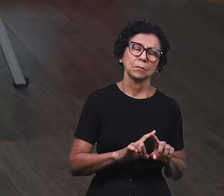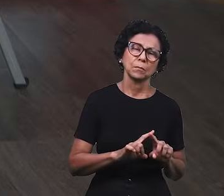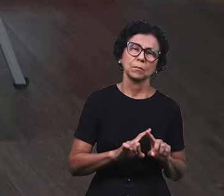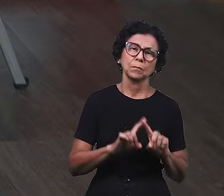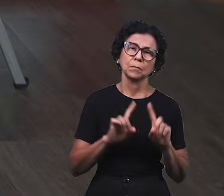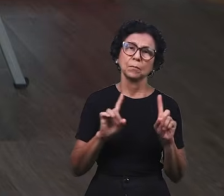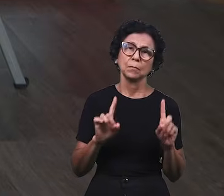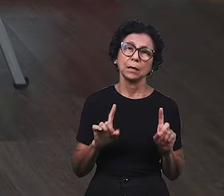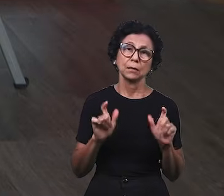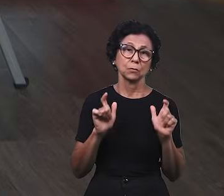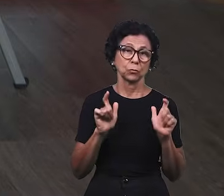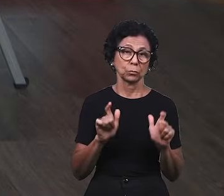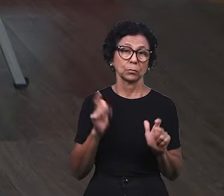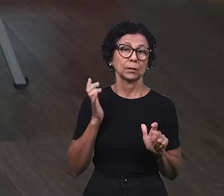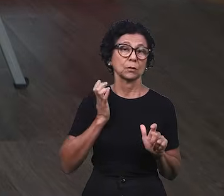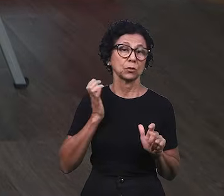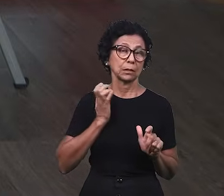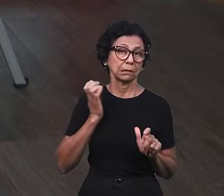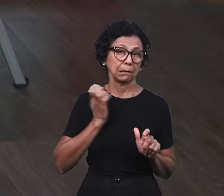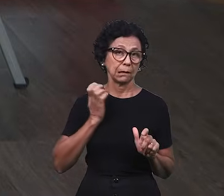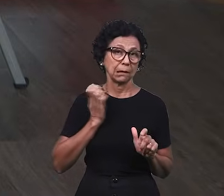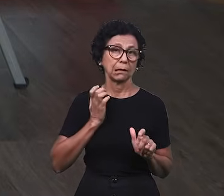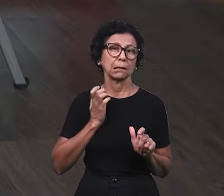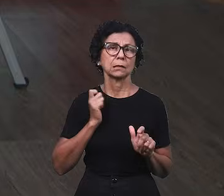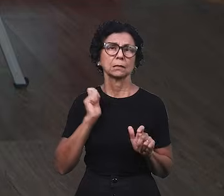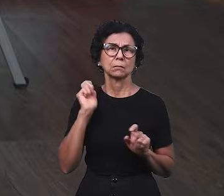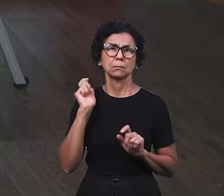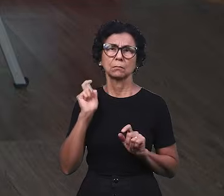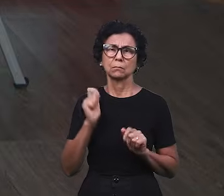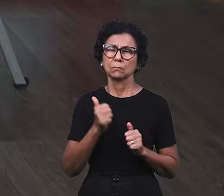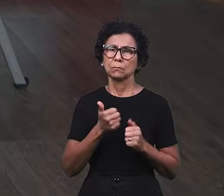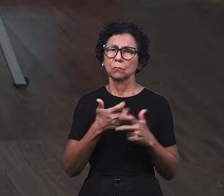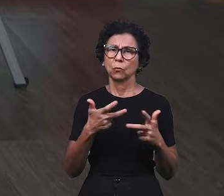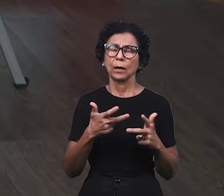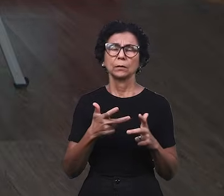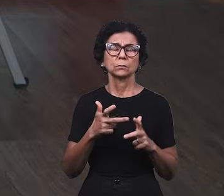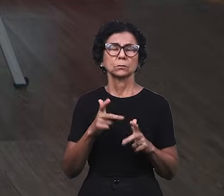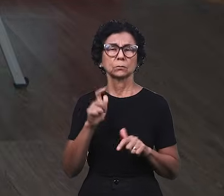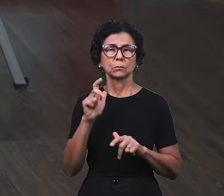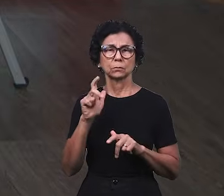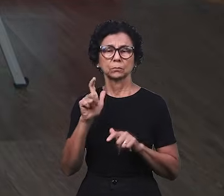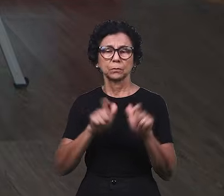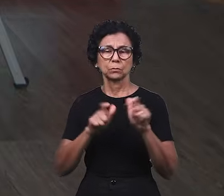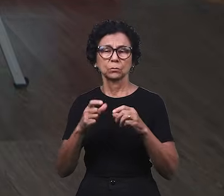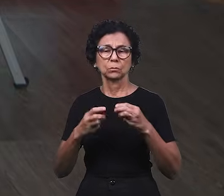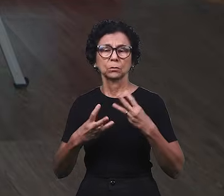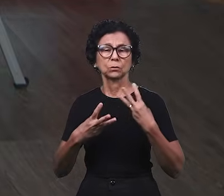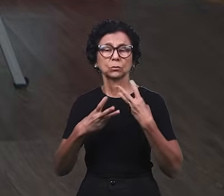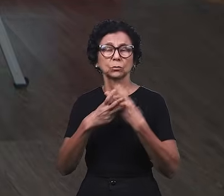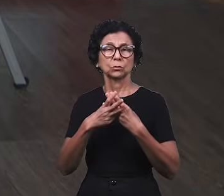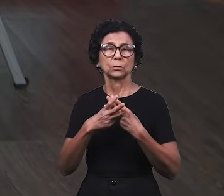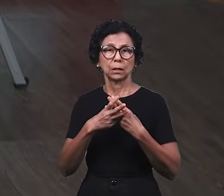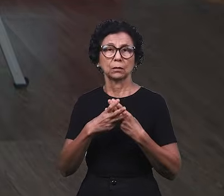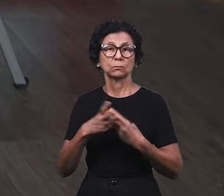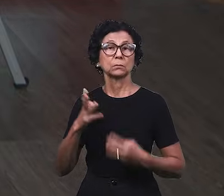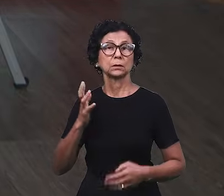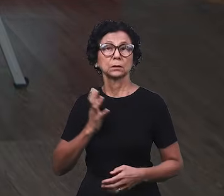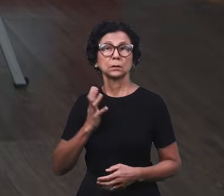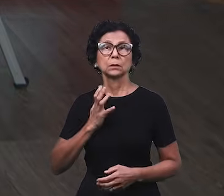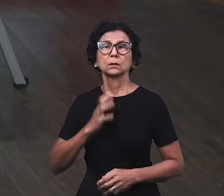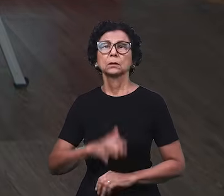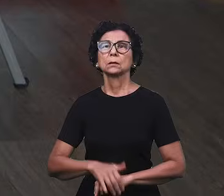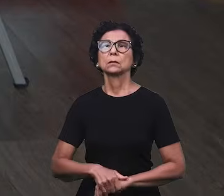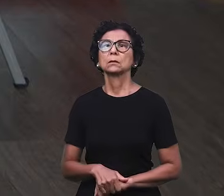Egito era um local de riquezas também, então muitos judeus ricos moravam nessa região,